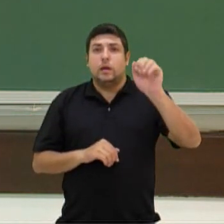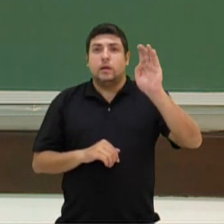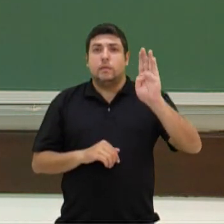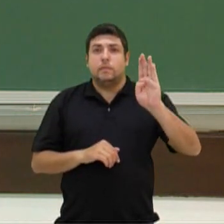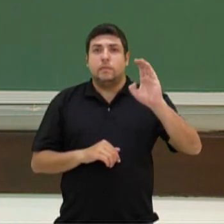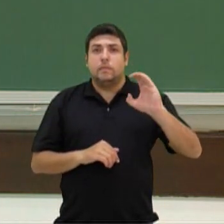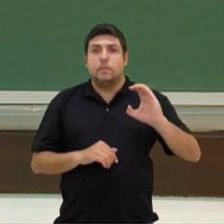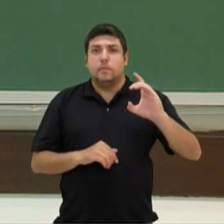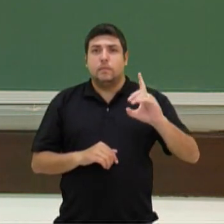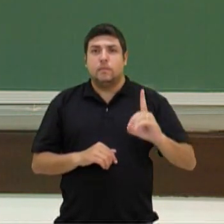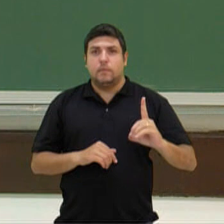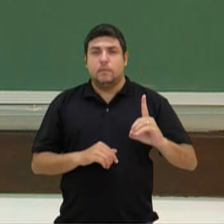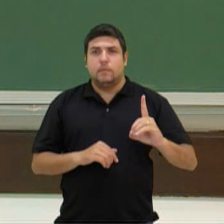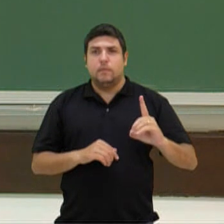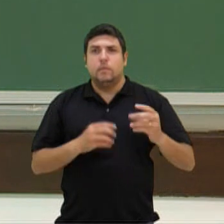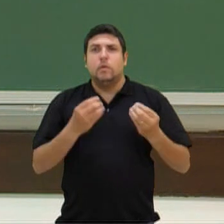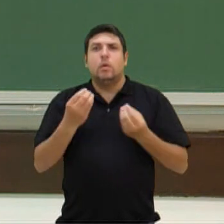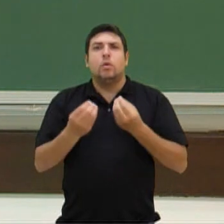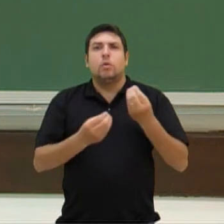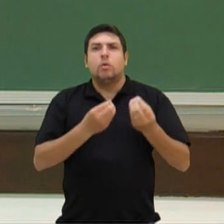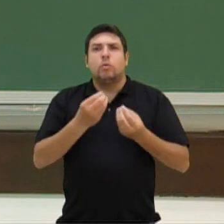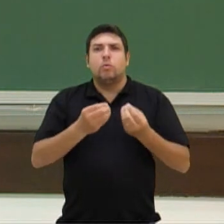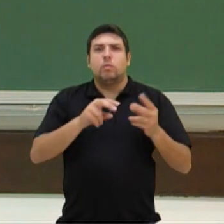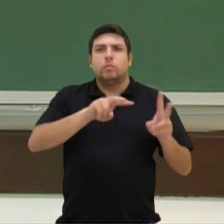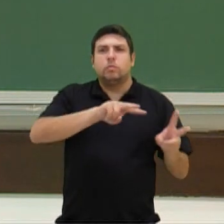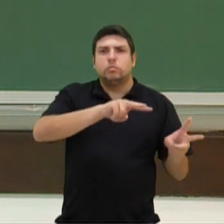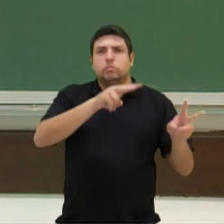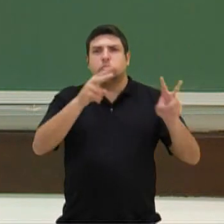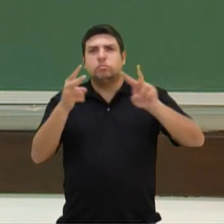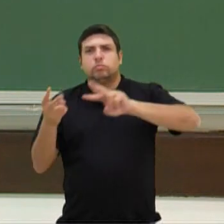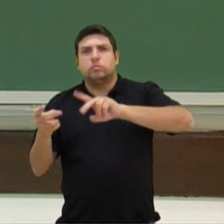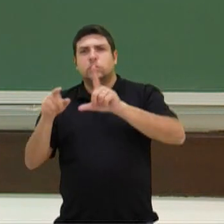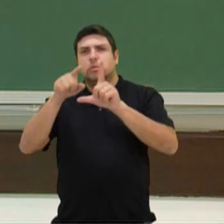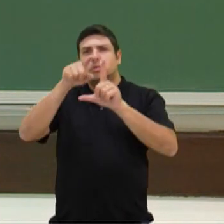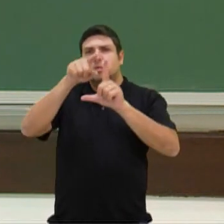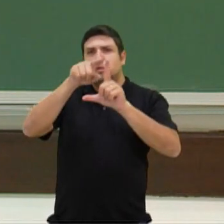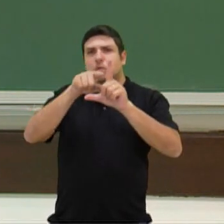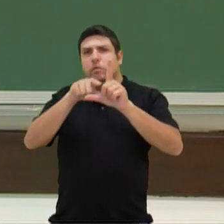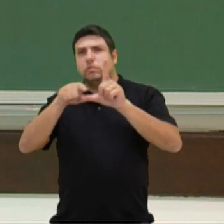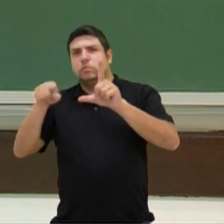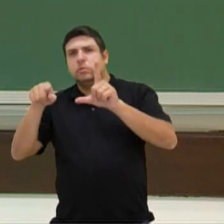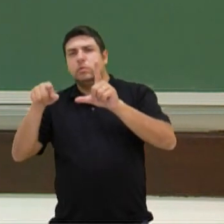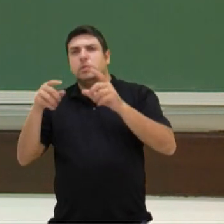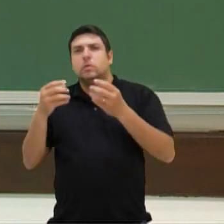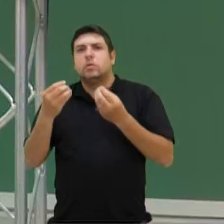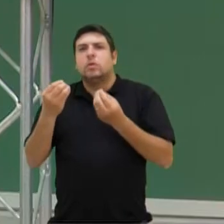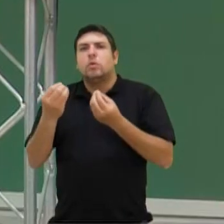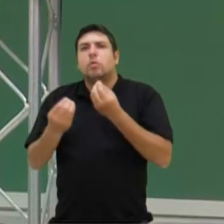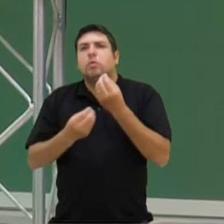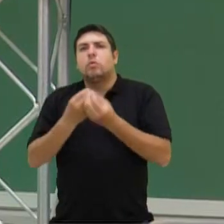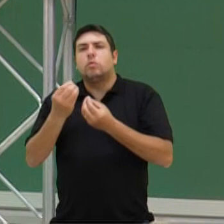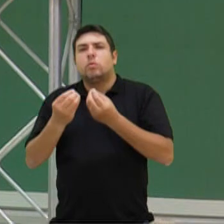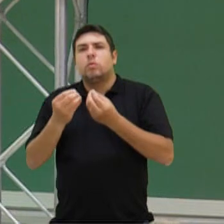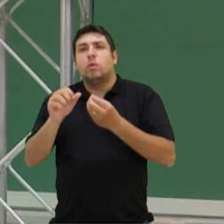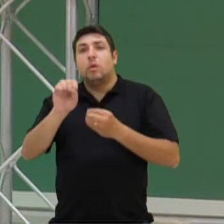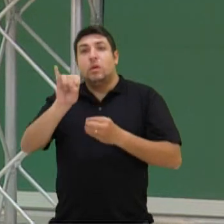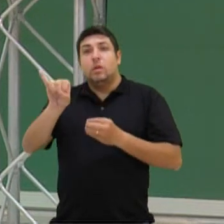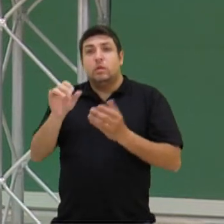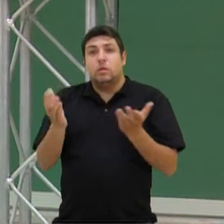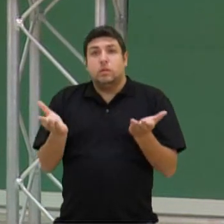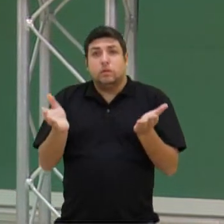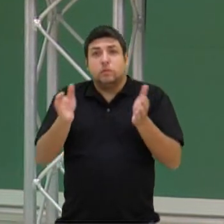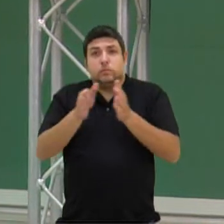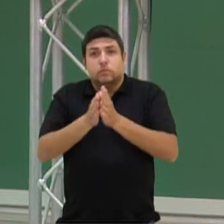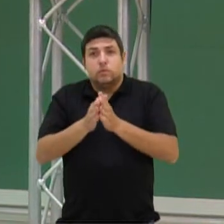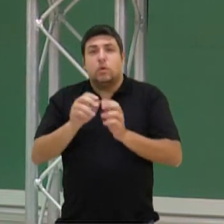D. Nessas coordenadas, a figura é simétrica e, se é simétrica, quantos eixos de simetria ela